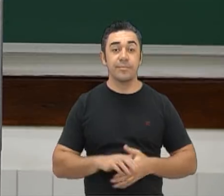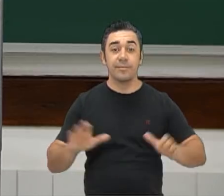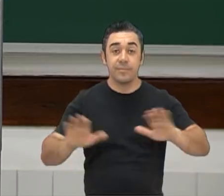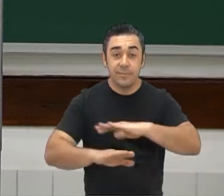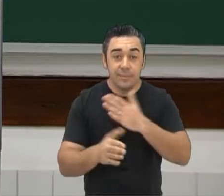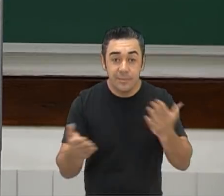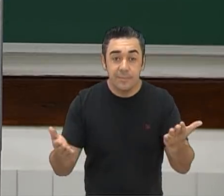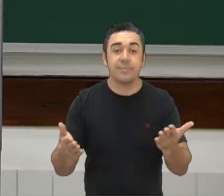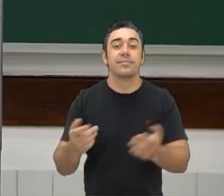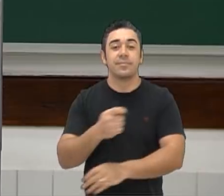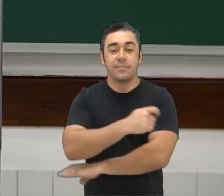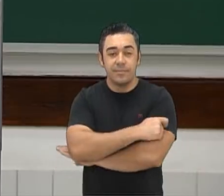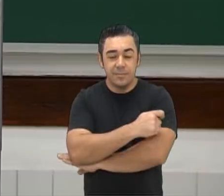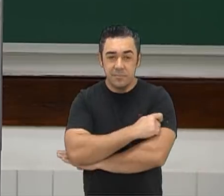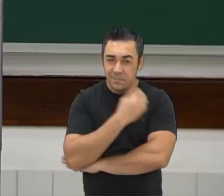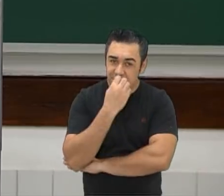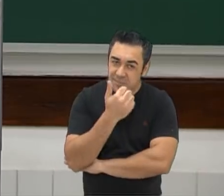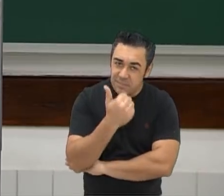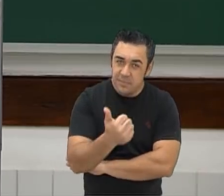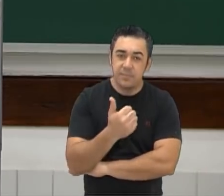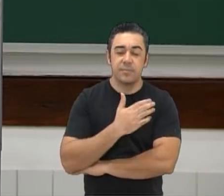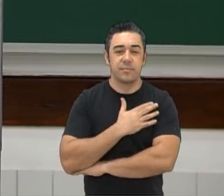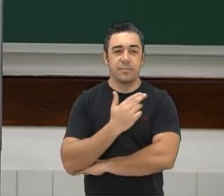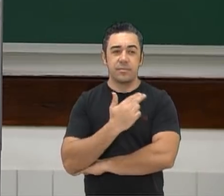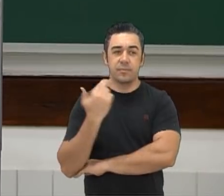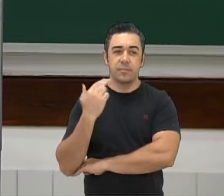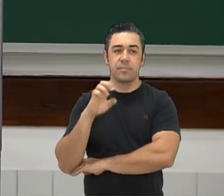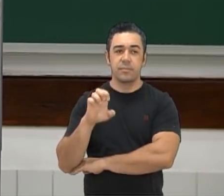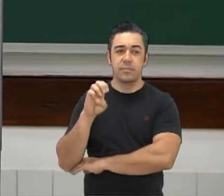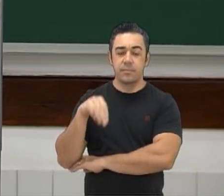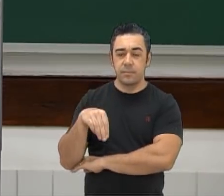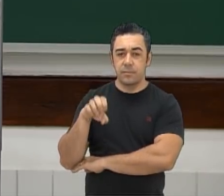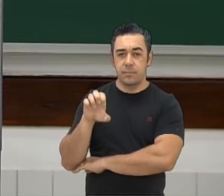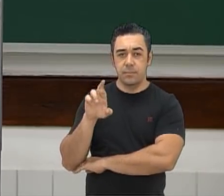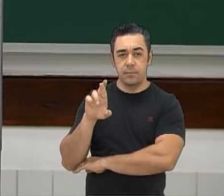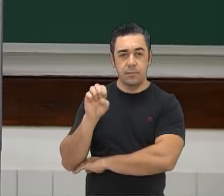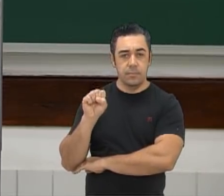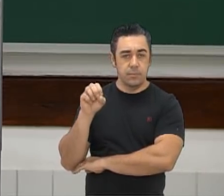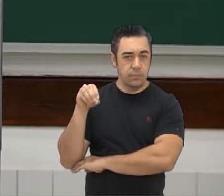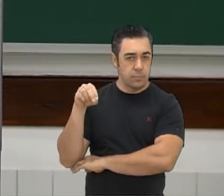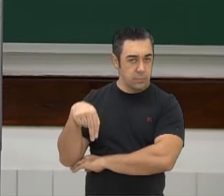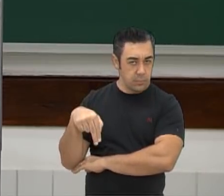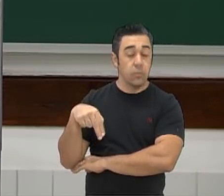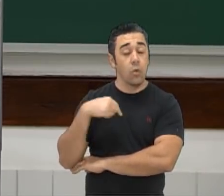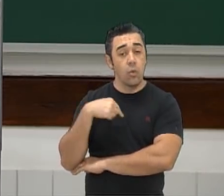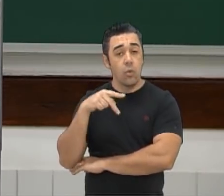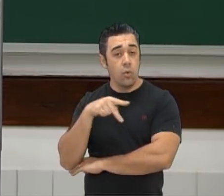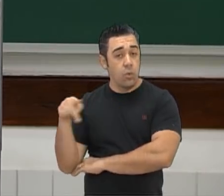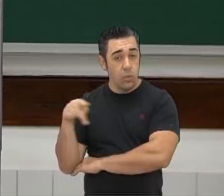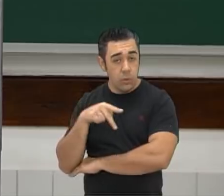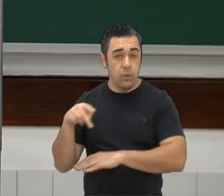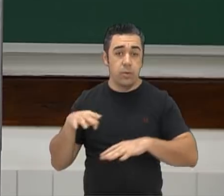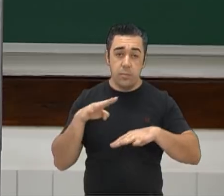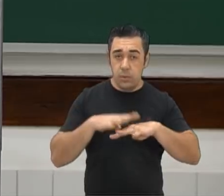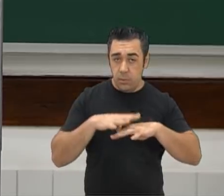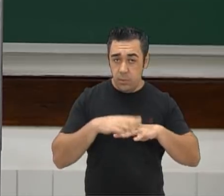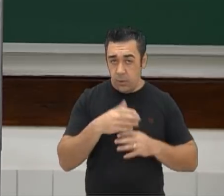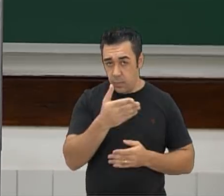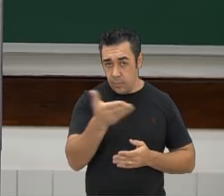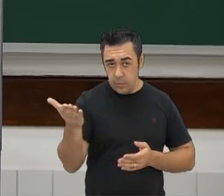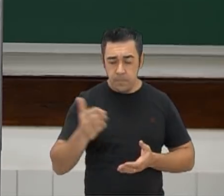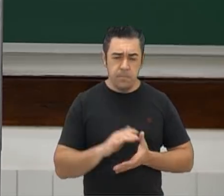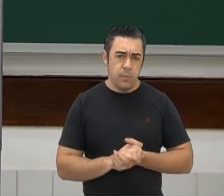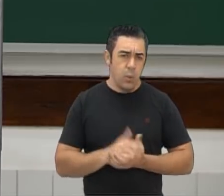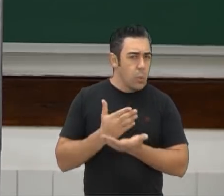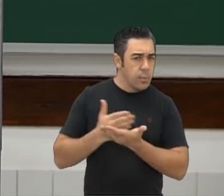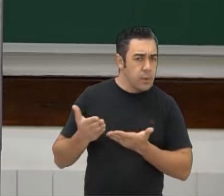Olá, alunos! Tudo bem? Me chamo Emerson, sou o professor de matemática de vocês. Antes de